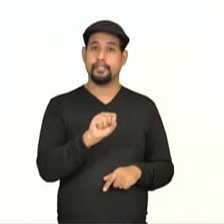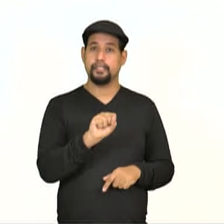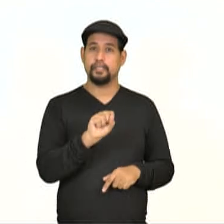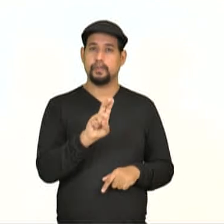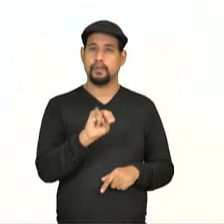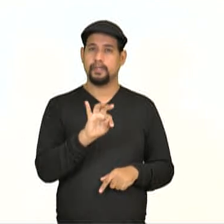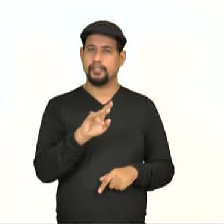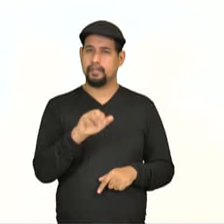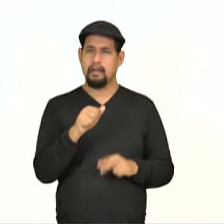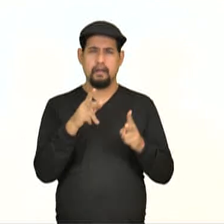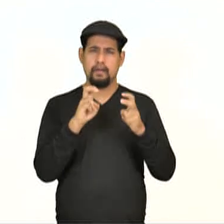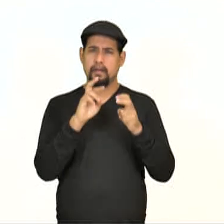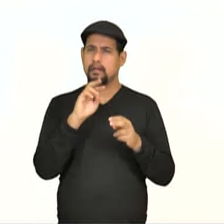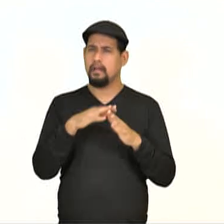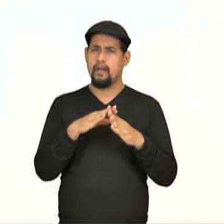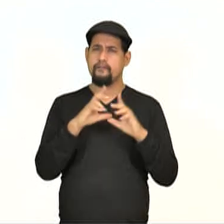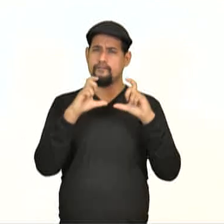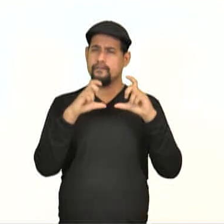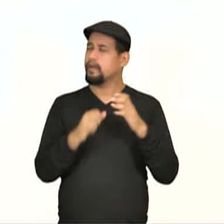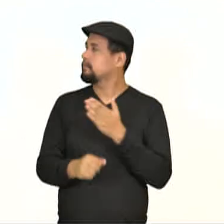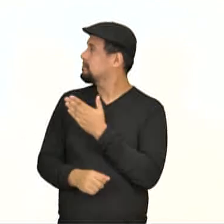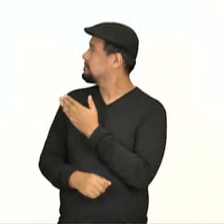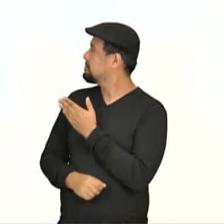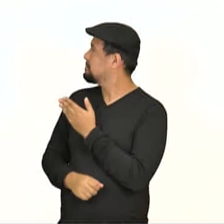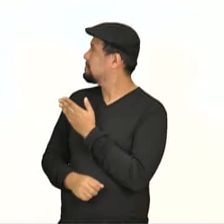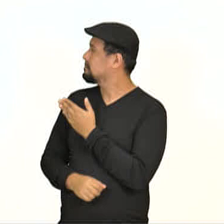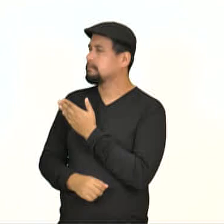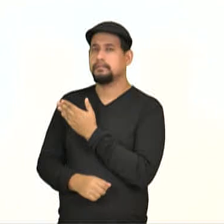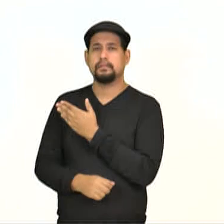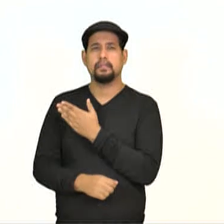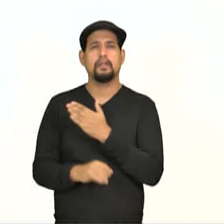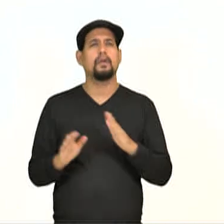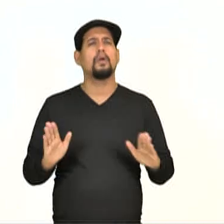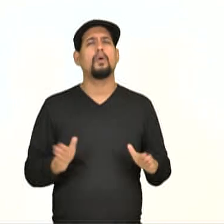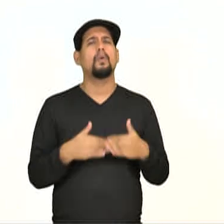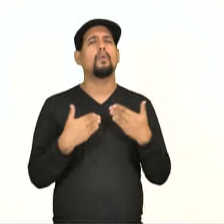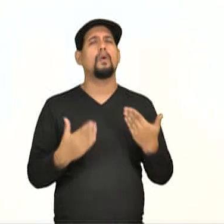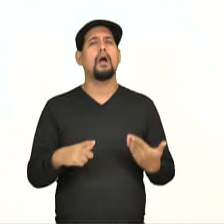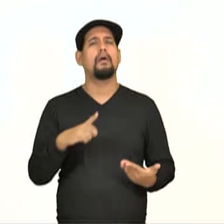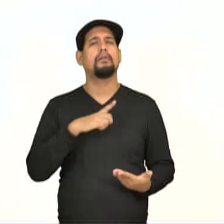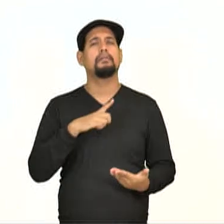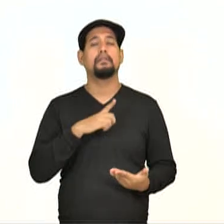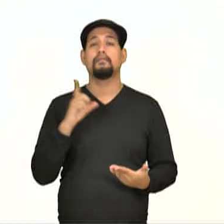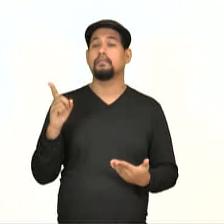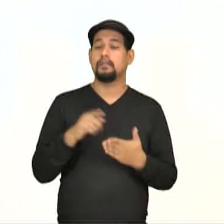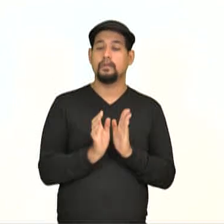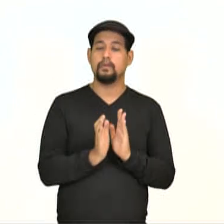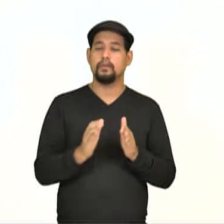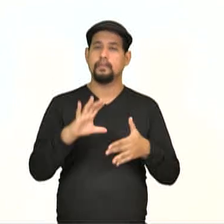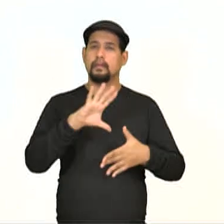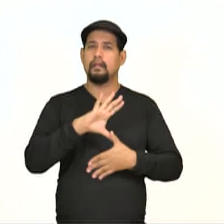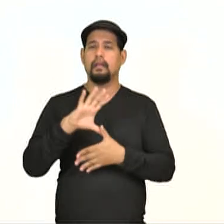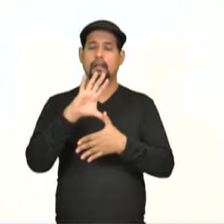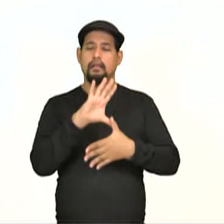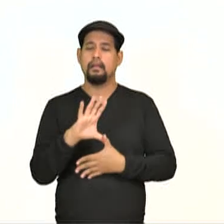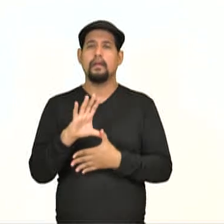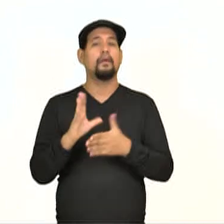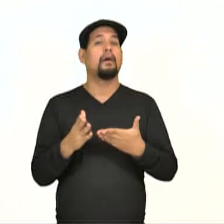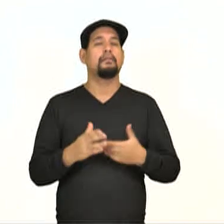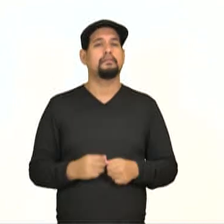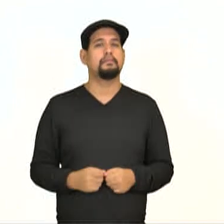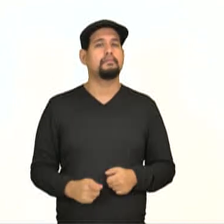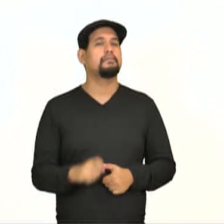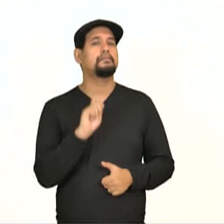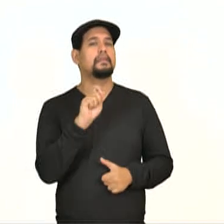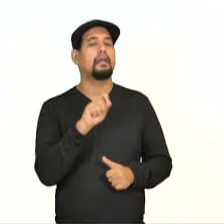a imagem ao lado e responda. Qual ordem religiosa esteve presente na colonização da América? Quem